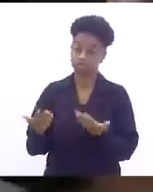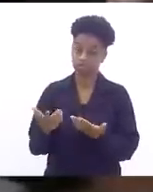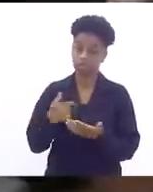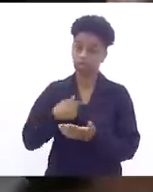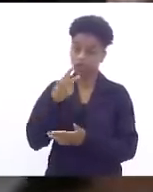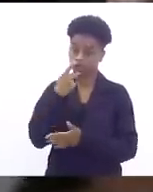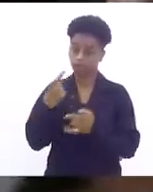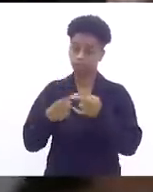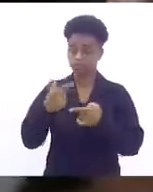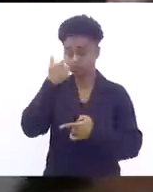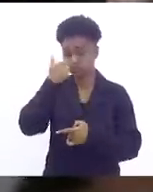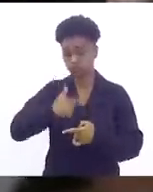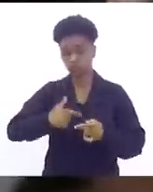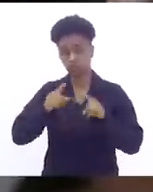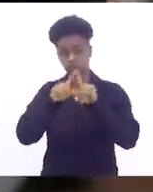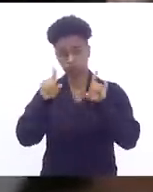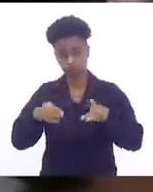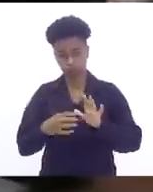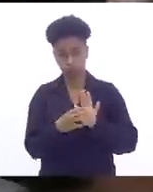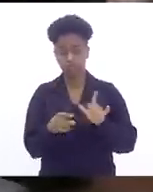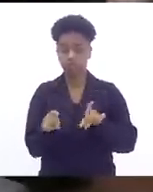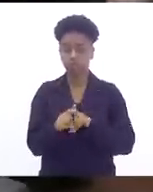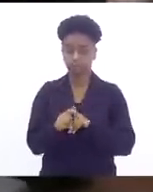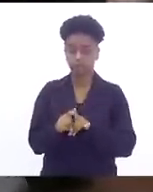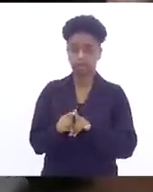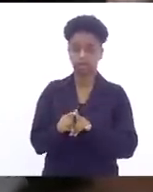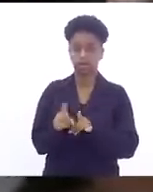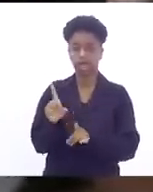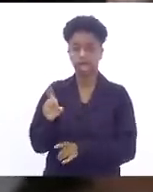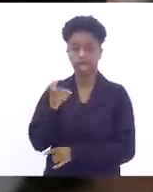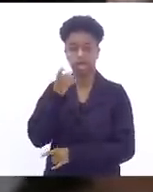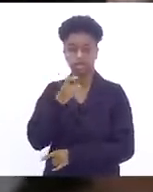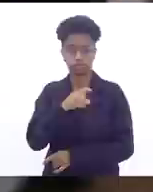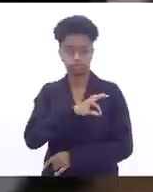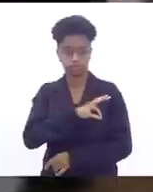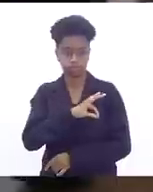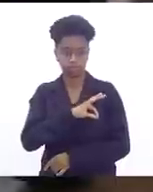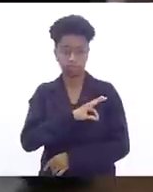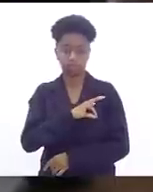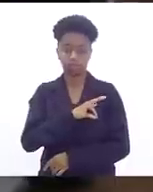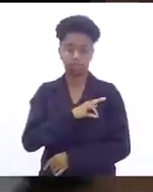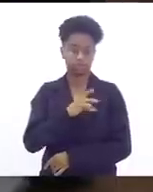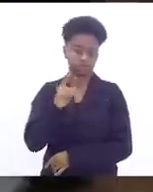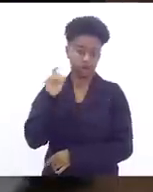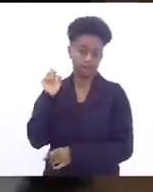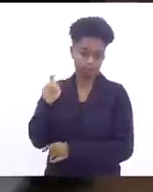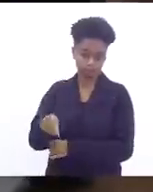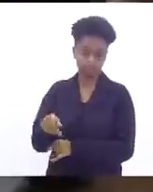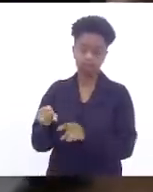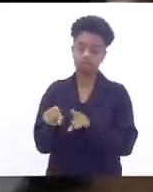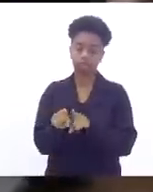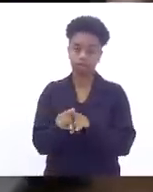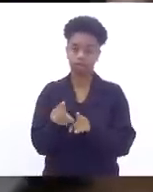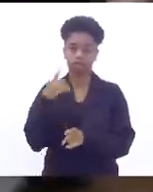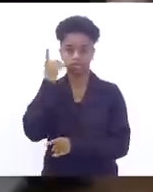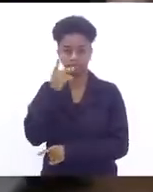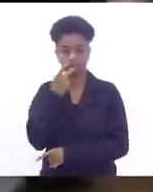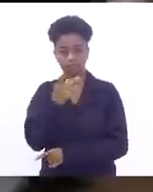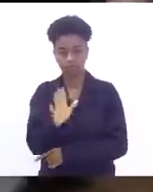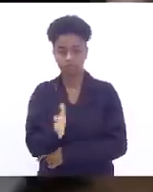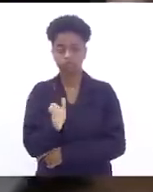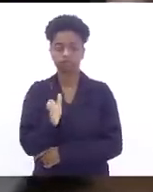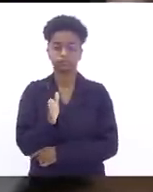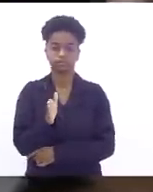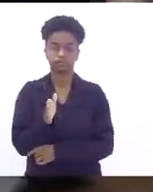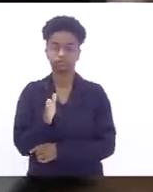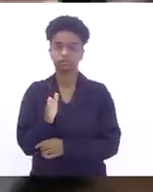como servidor eu faço como veterano da Polícia Militar a deputada já falou que a audiência